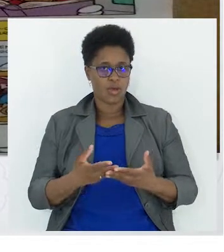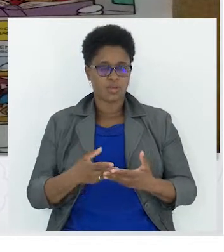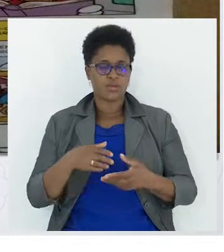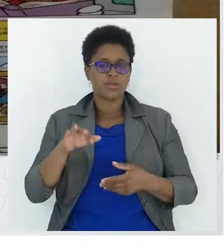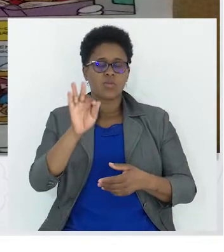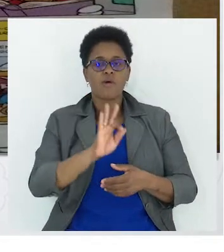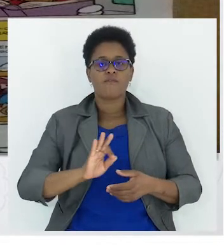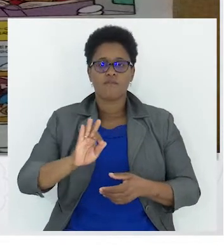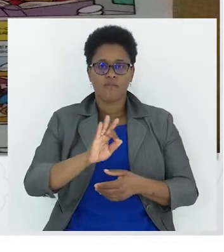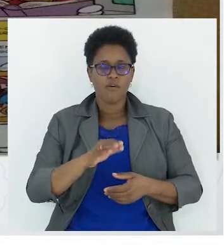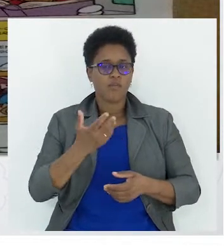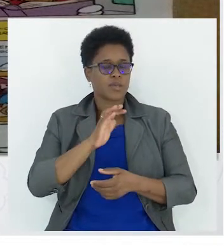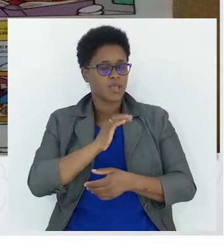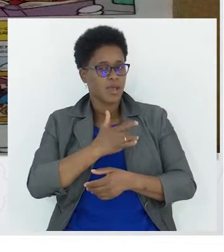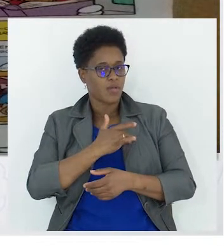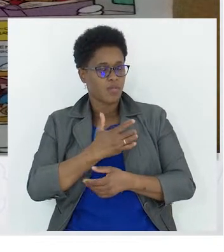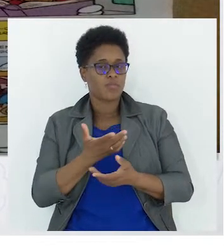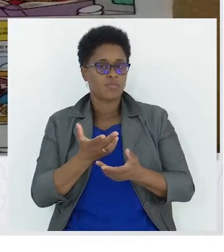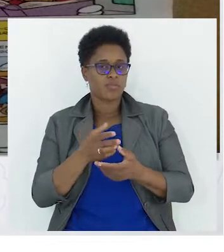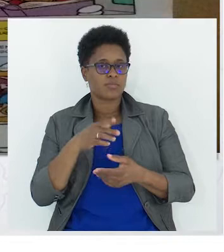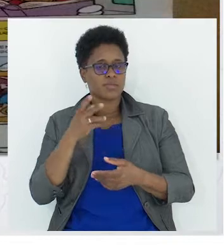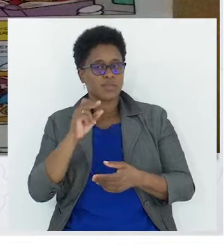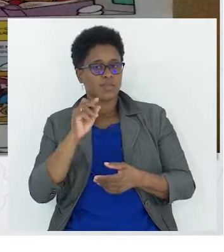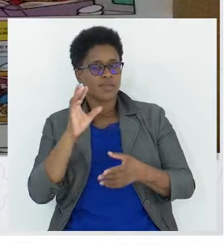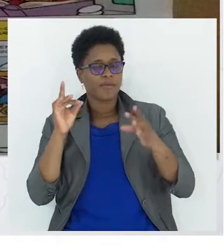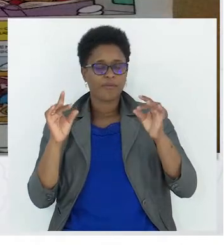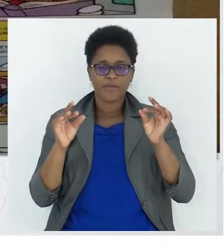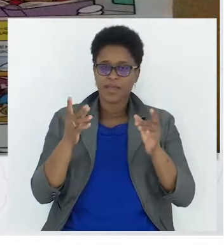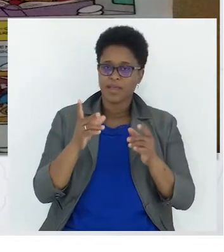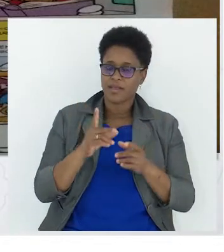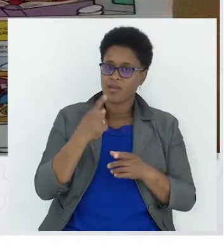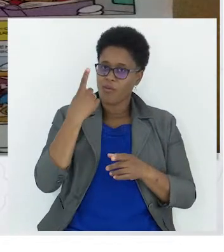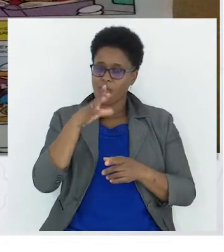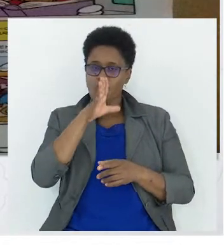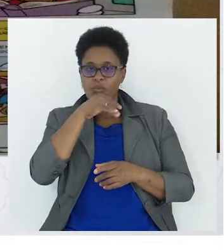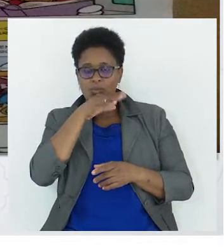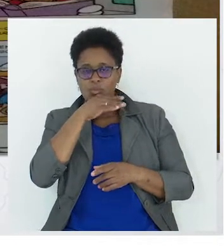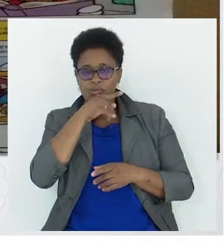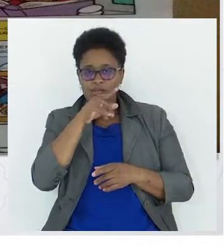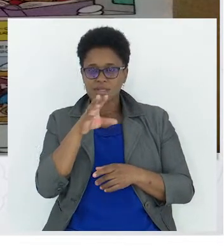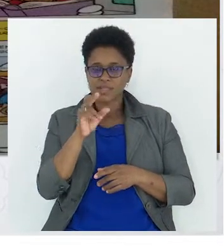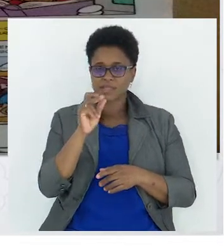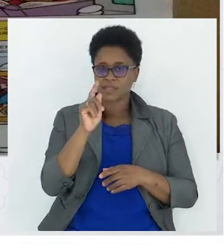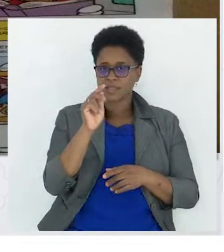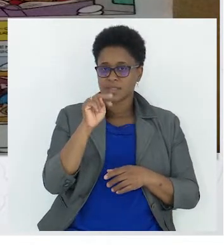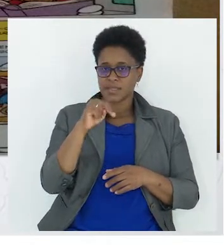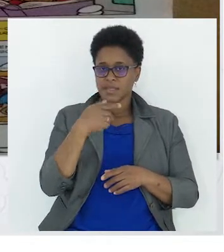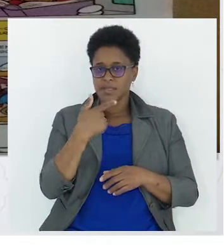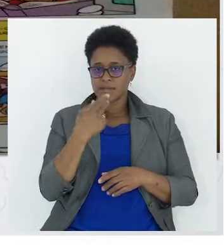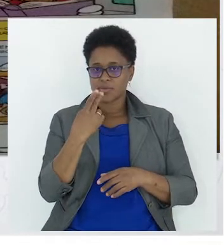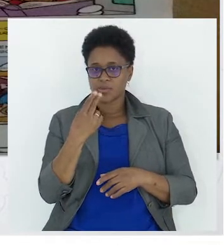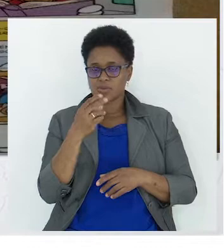a forma de romance de aventuras. Um policial entusiasmante.